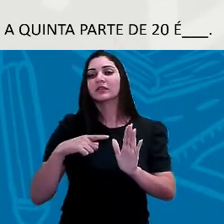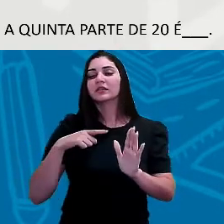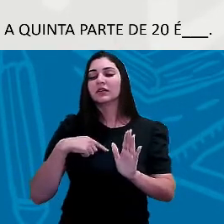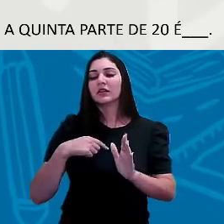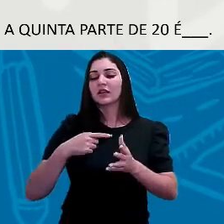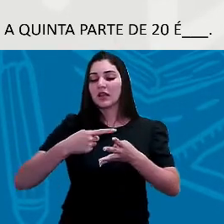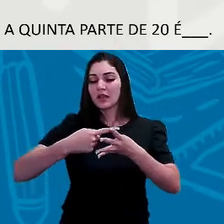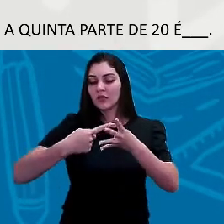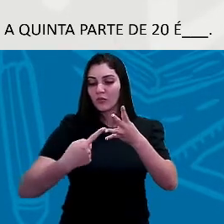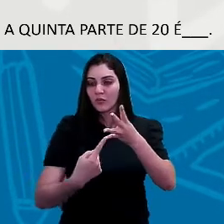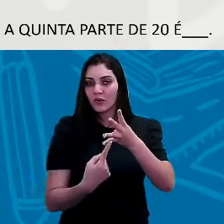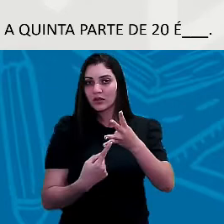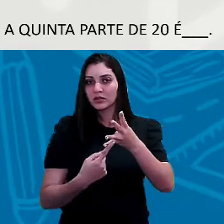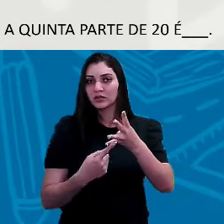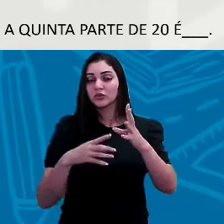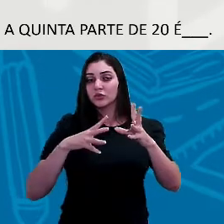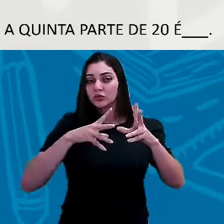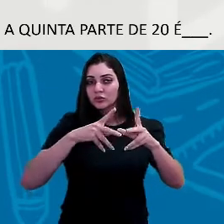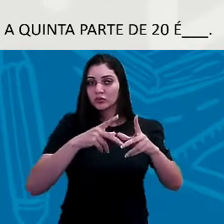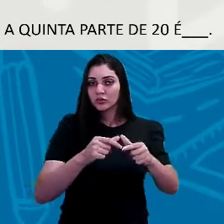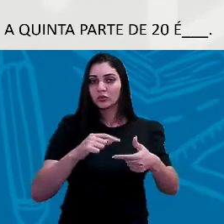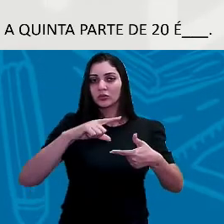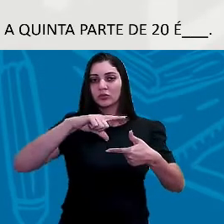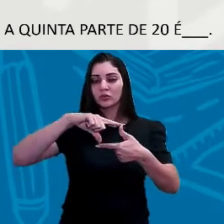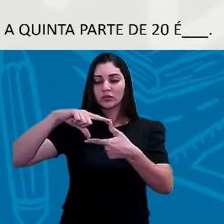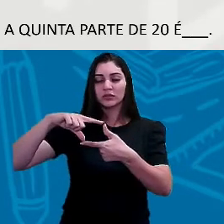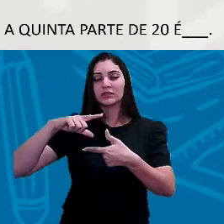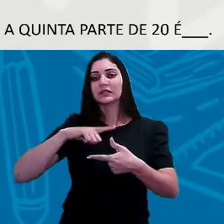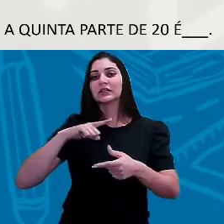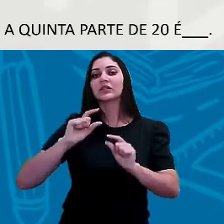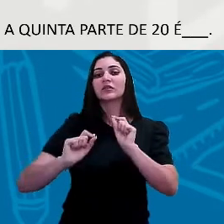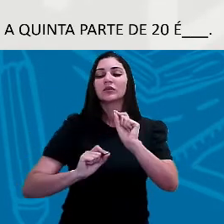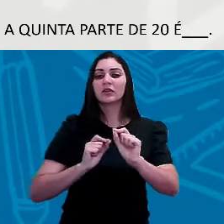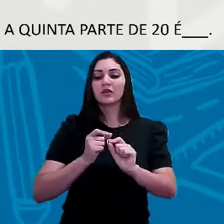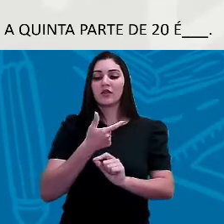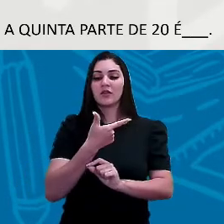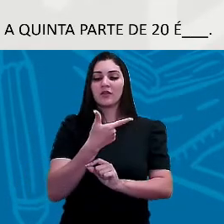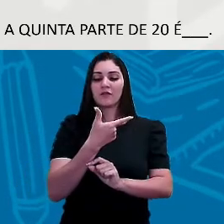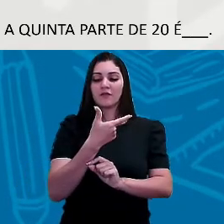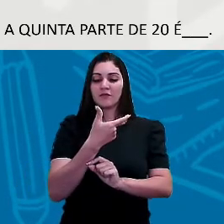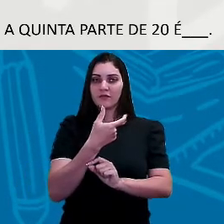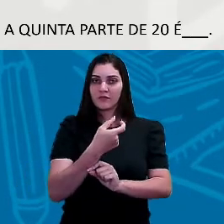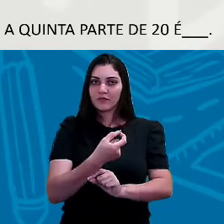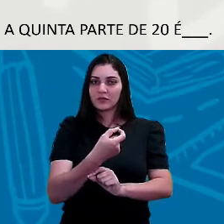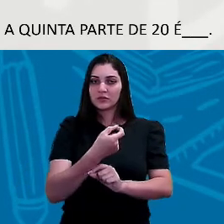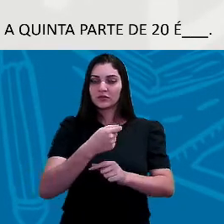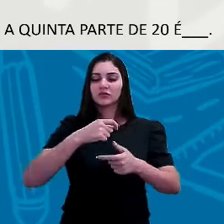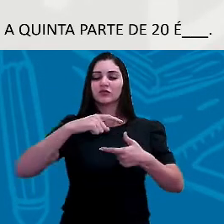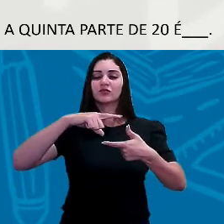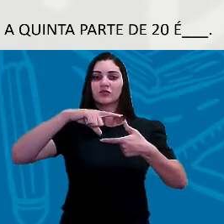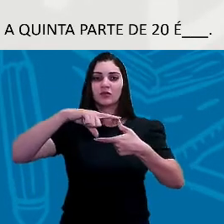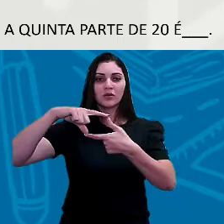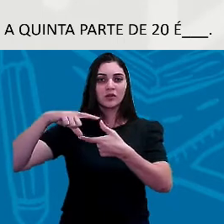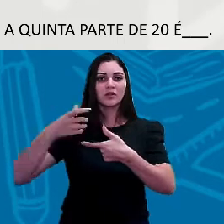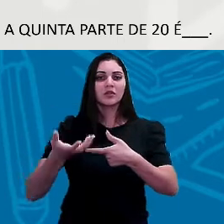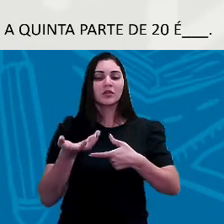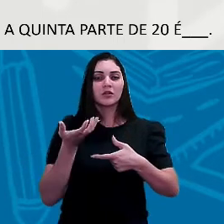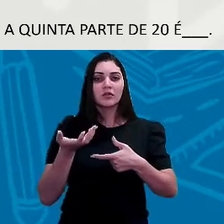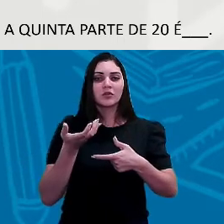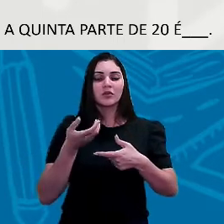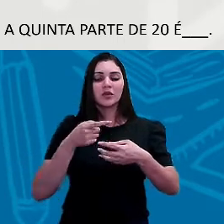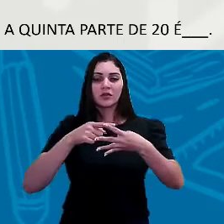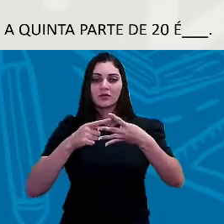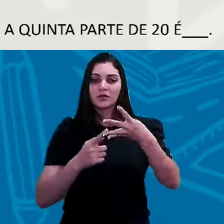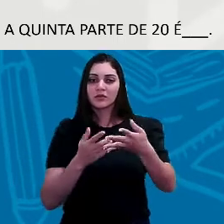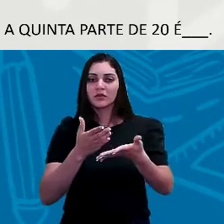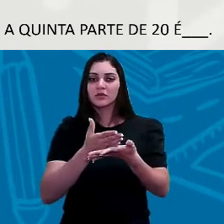quadradinhos. Então, eu tenho 20 quadradinhos aí, tá? E eu quero a quarta parte. Então, vai ser